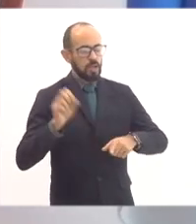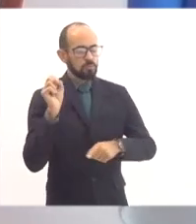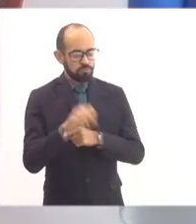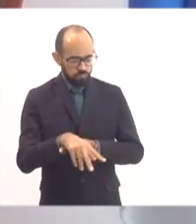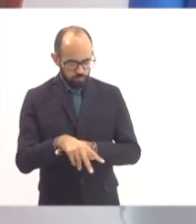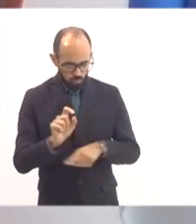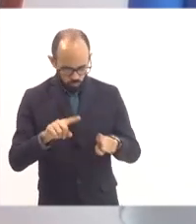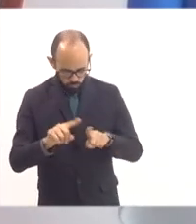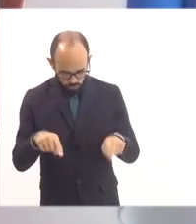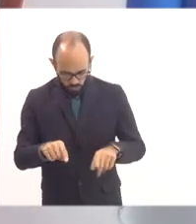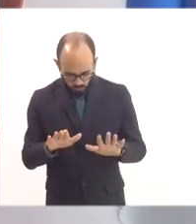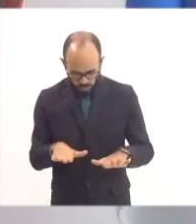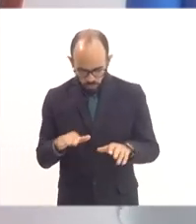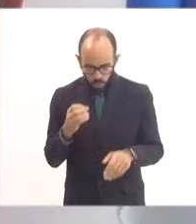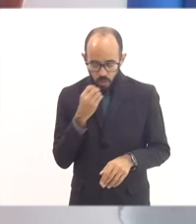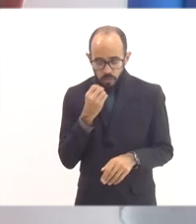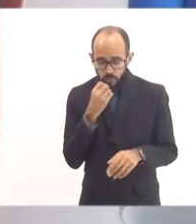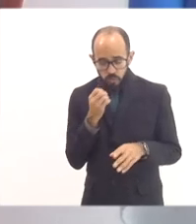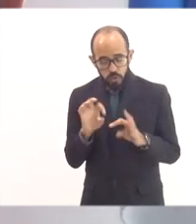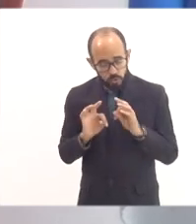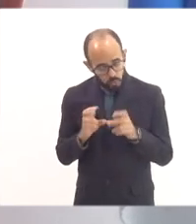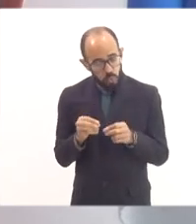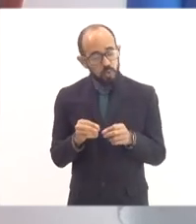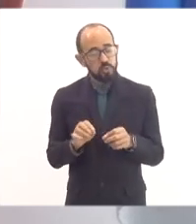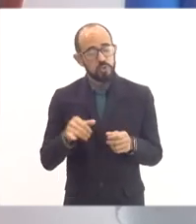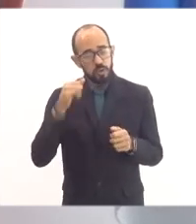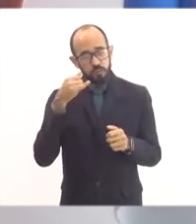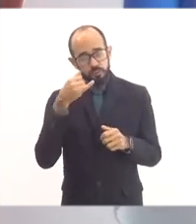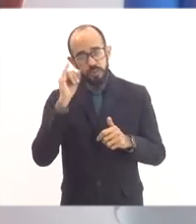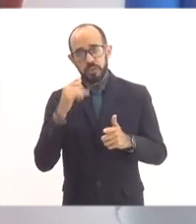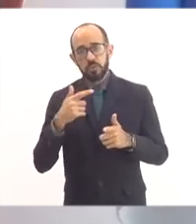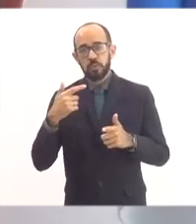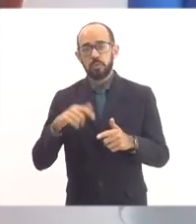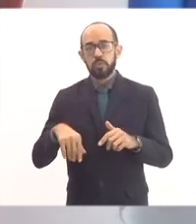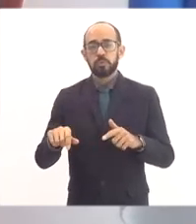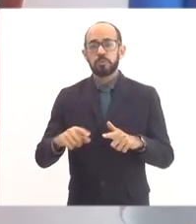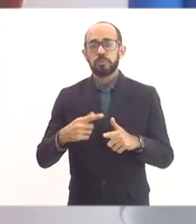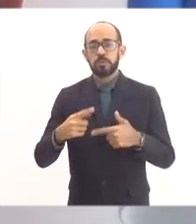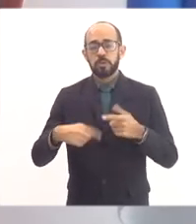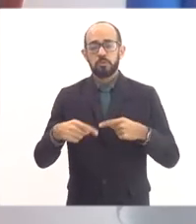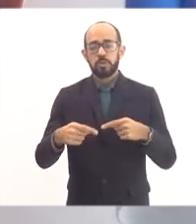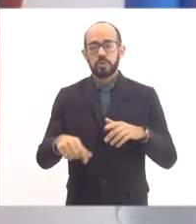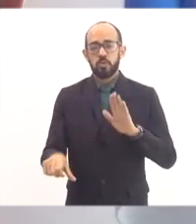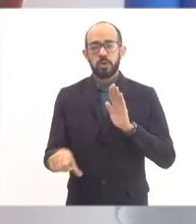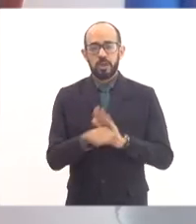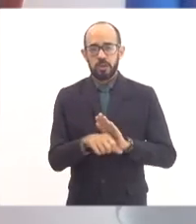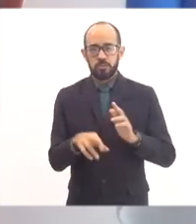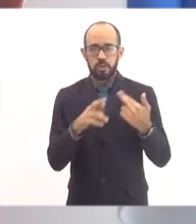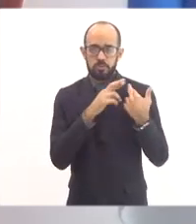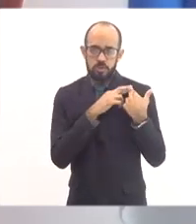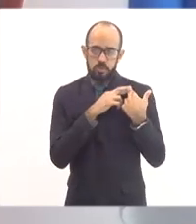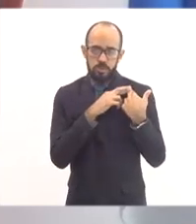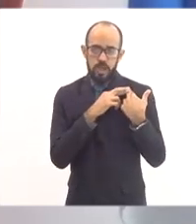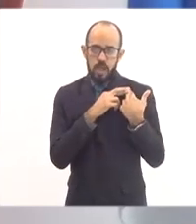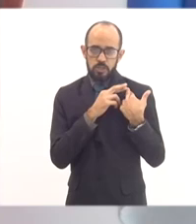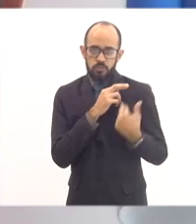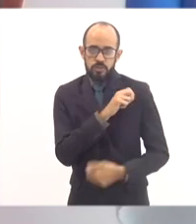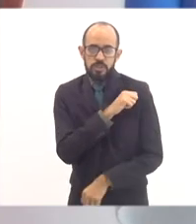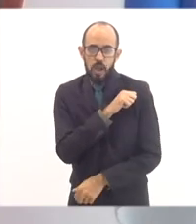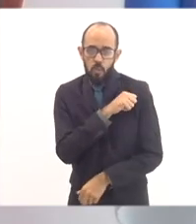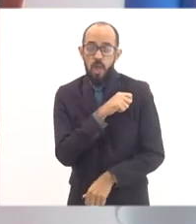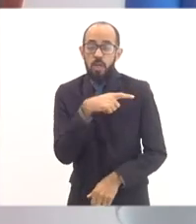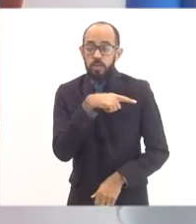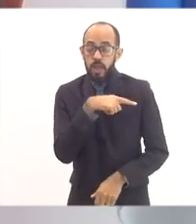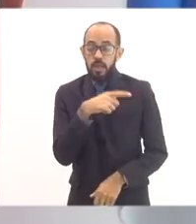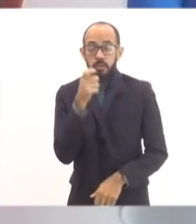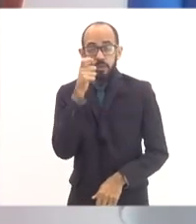cercar para não incorrer numa improbidade administrativa, num crime de responsabilidade. Obviamente, existe a vontade política, mas isso